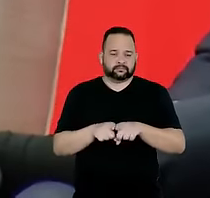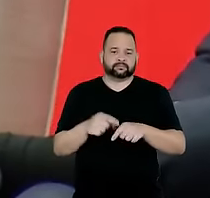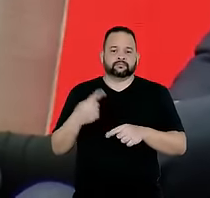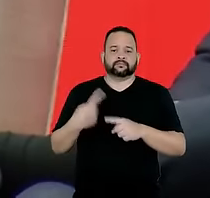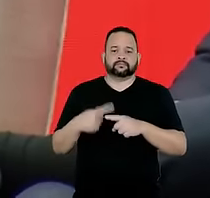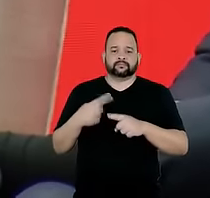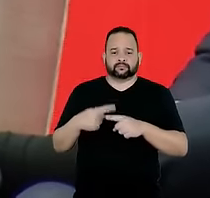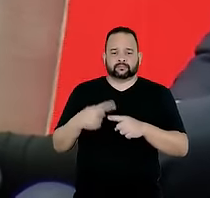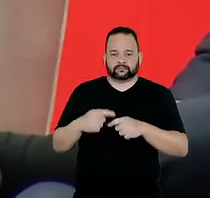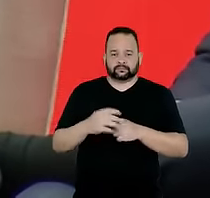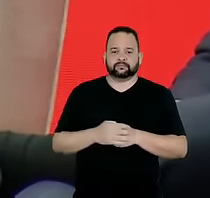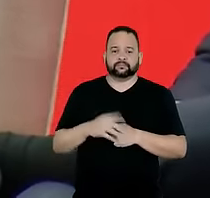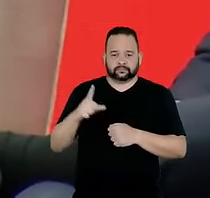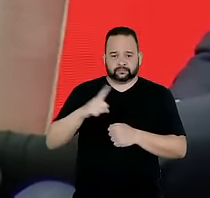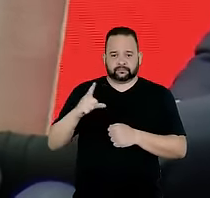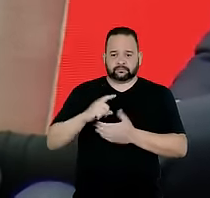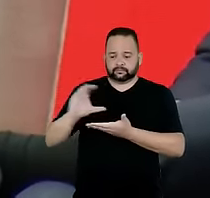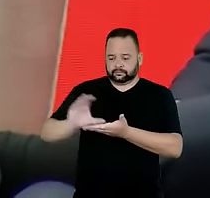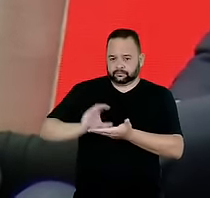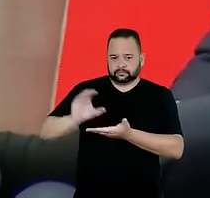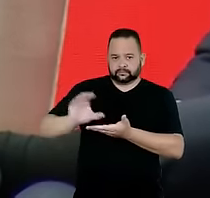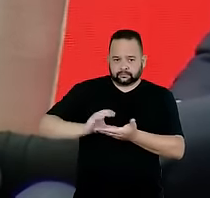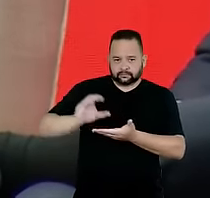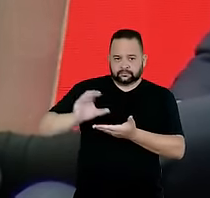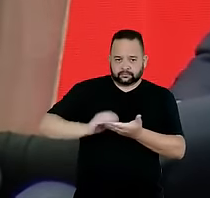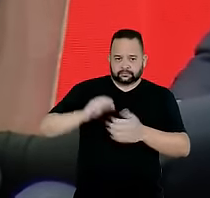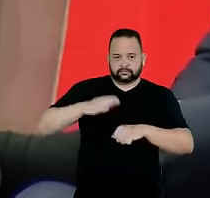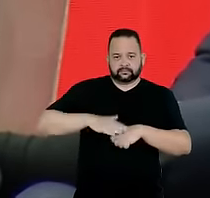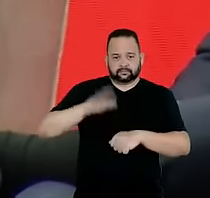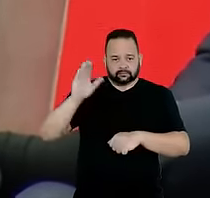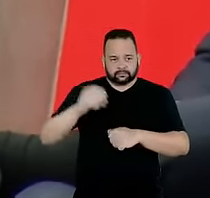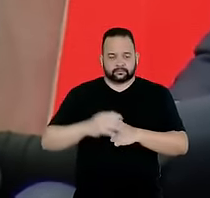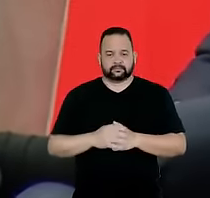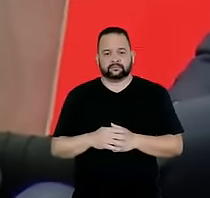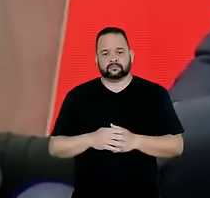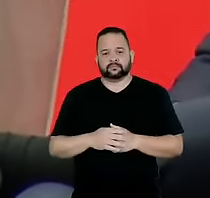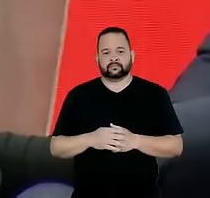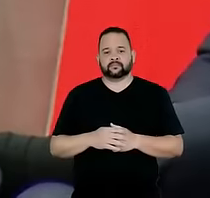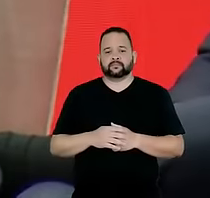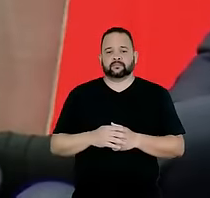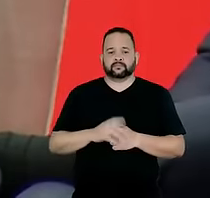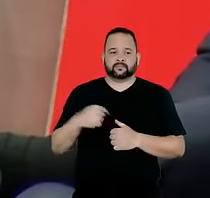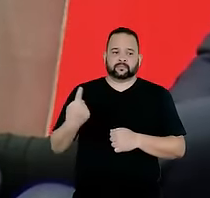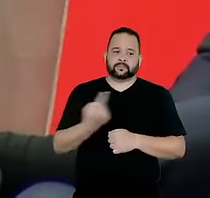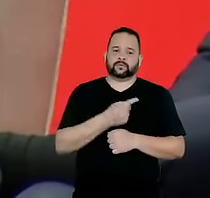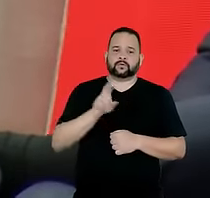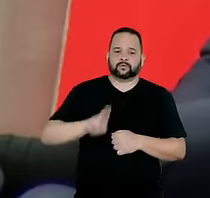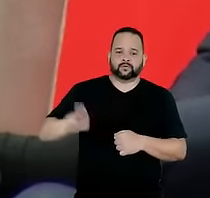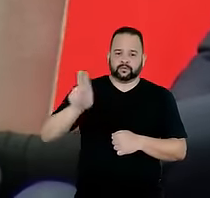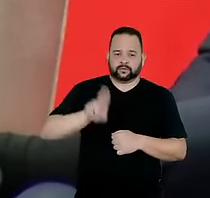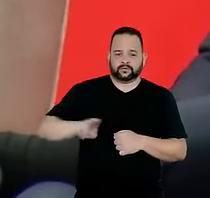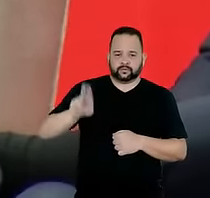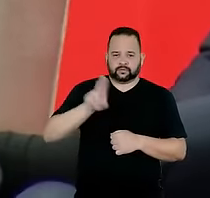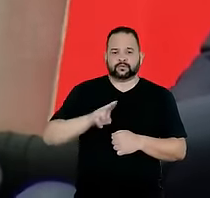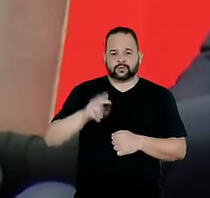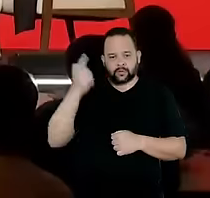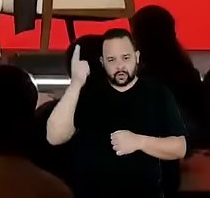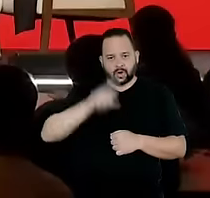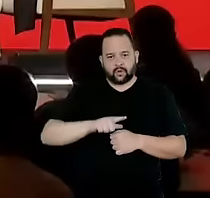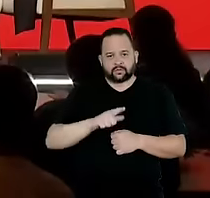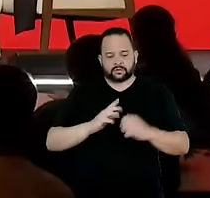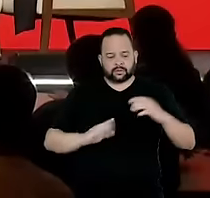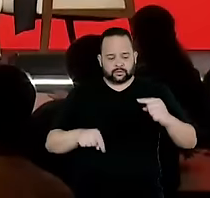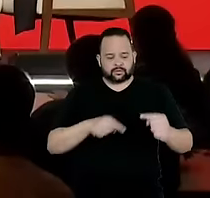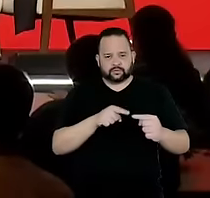mais créditos provavelmente do que a gente vai usar para cumprir as nossas metas do clima e aí sim a gente vai poder